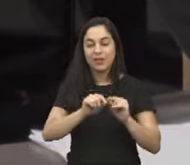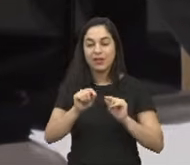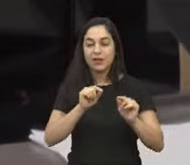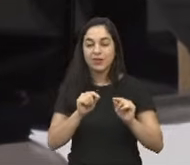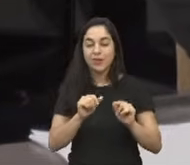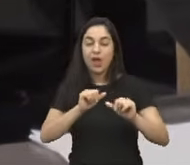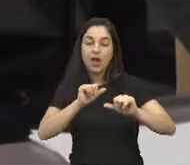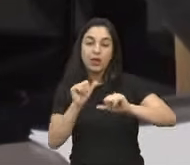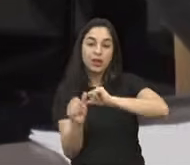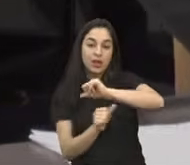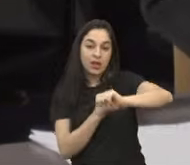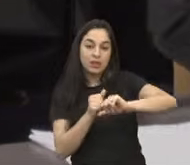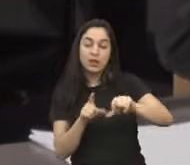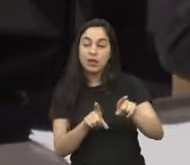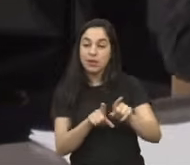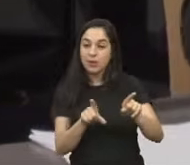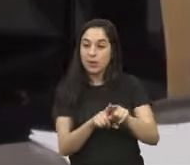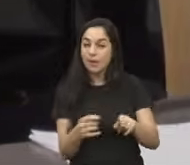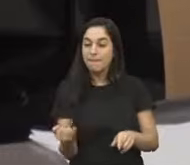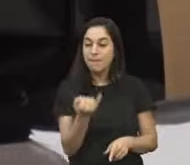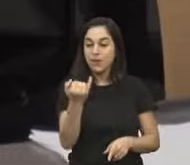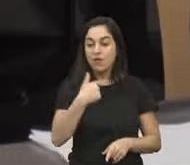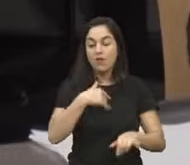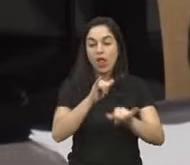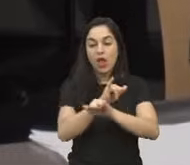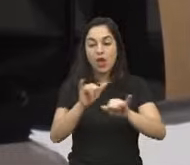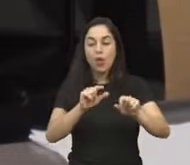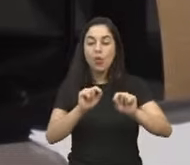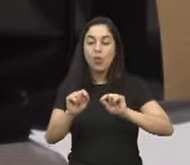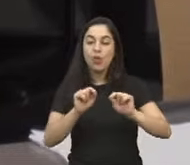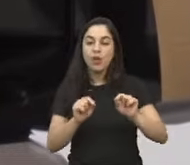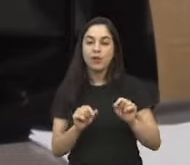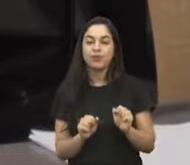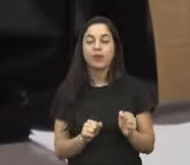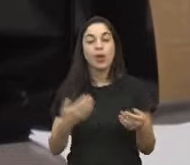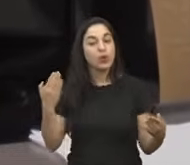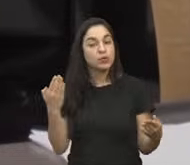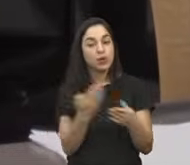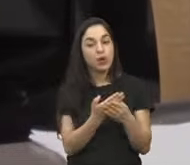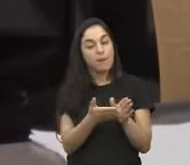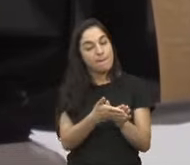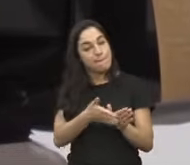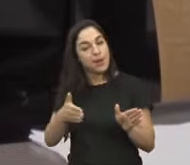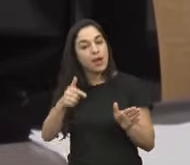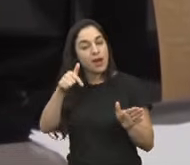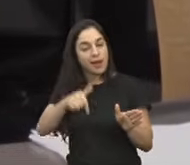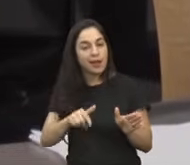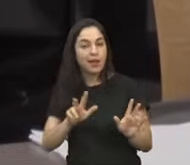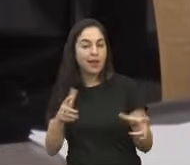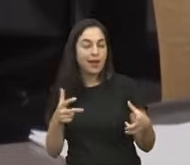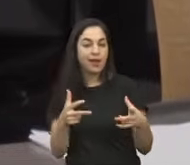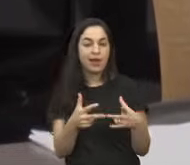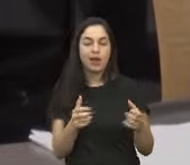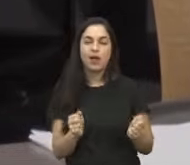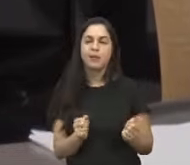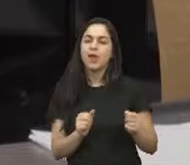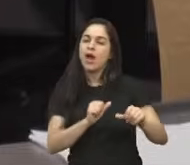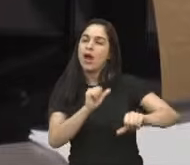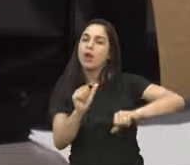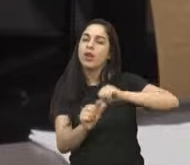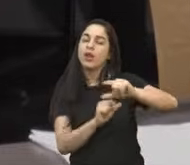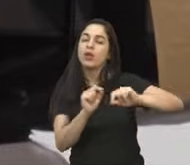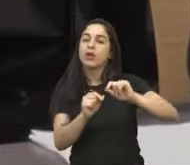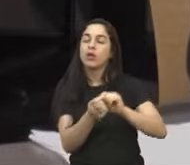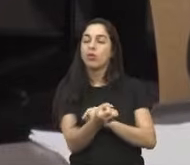Outra alteração que eu acho que é relevante ser mencionada aqui é a alteração dos prazos processuais aqui dentro da casa. Vai alterar como é